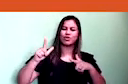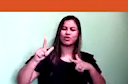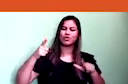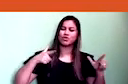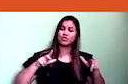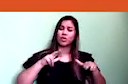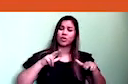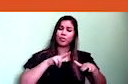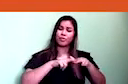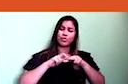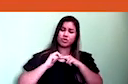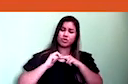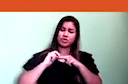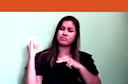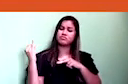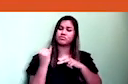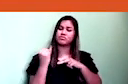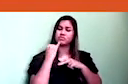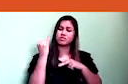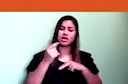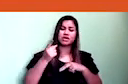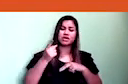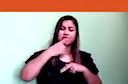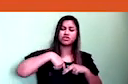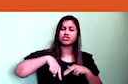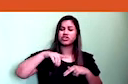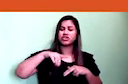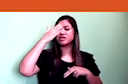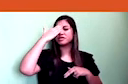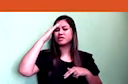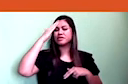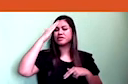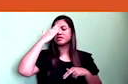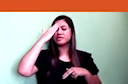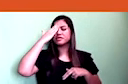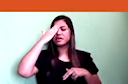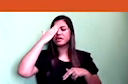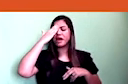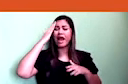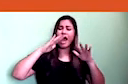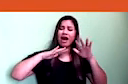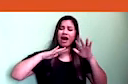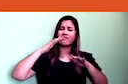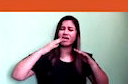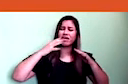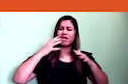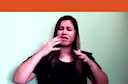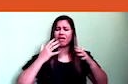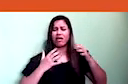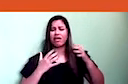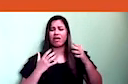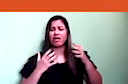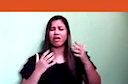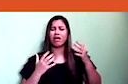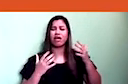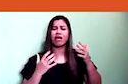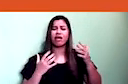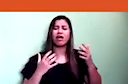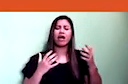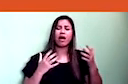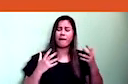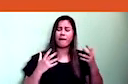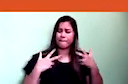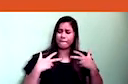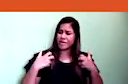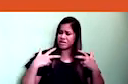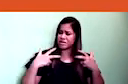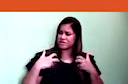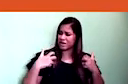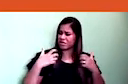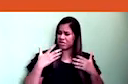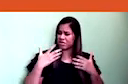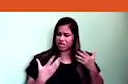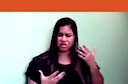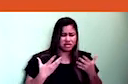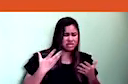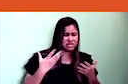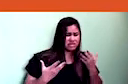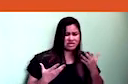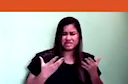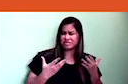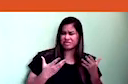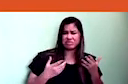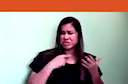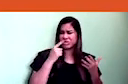Portanto, é muito importante entender os sinônimos do seu desequilíbrio, os sintomas dos seus desequilíbrios.